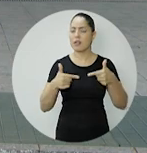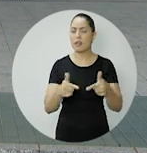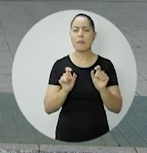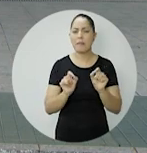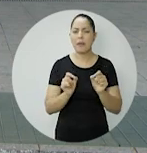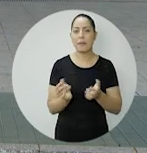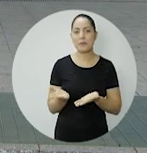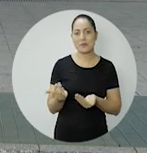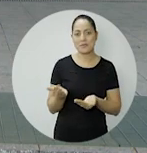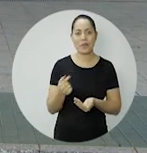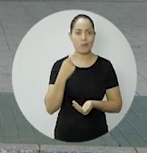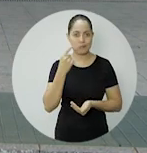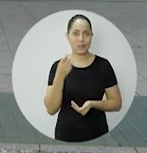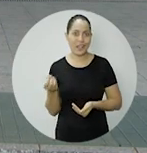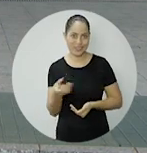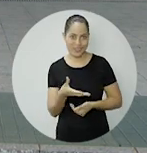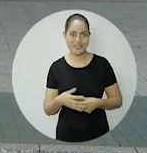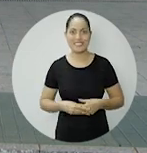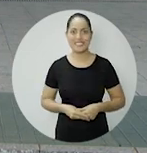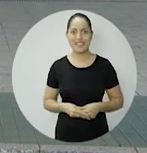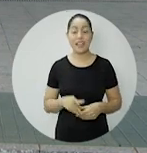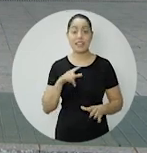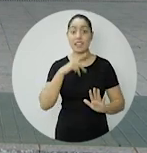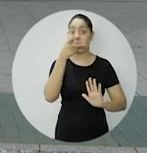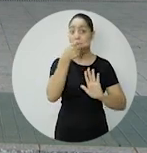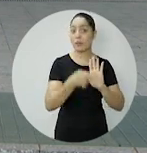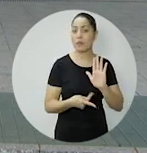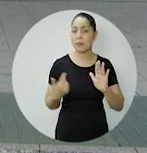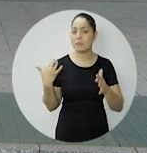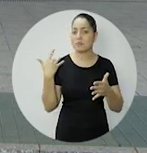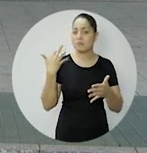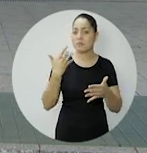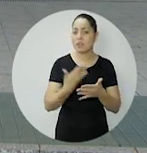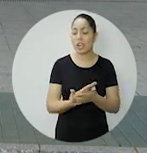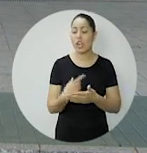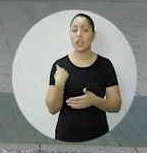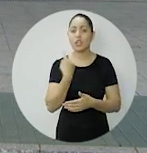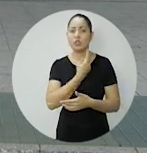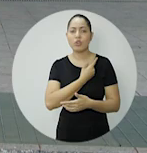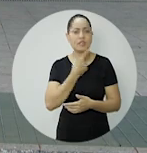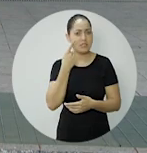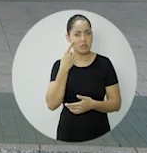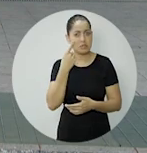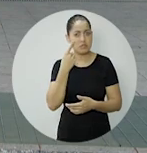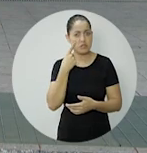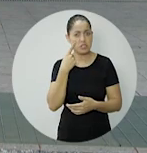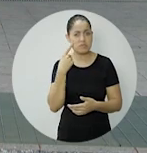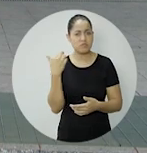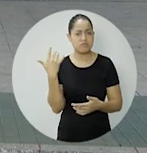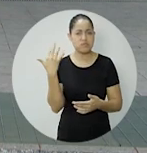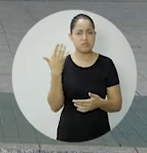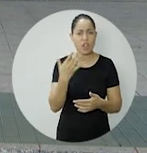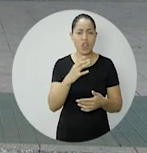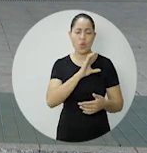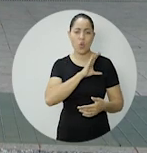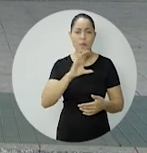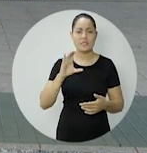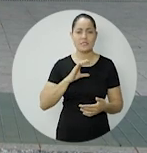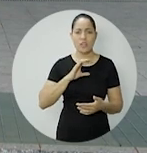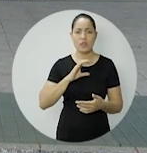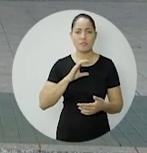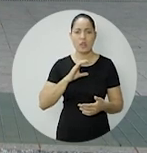do Brasil na jovem advocacia. Ao longo de nossos programas, temos acompanhado os trabalhos desenvolvidos